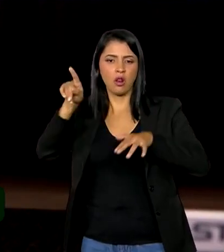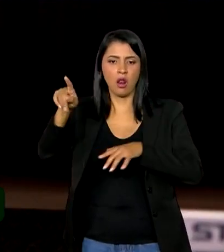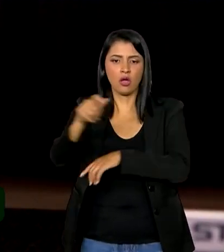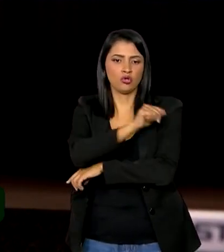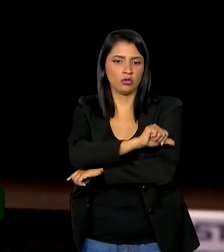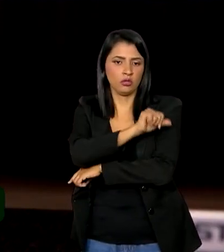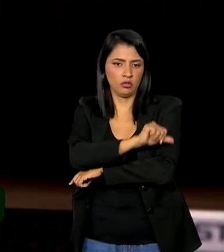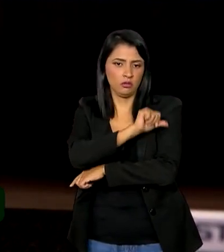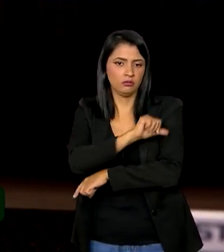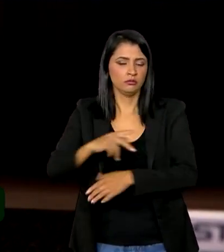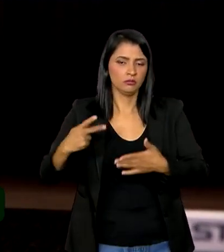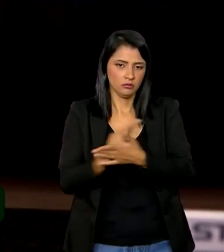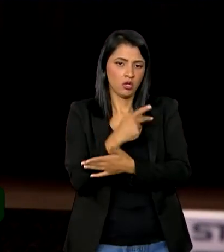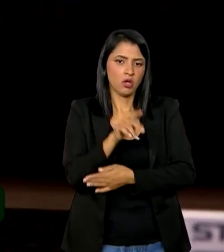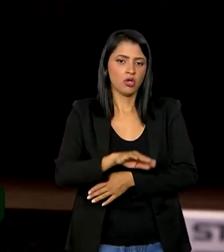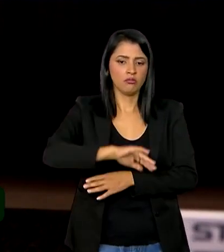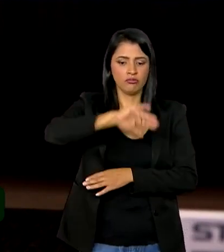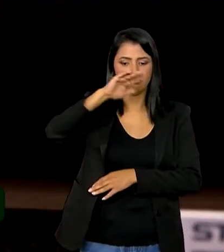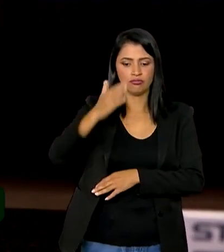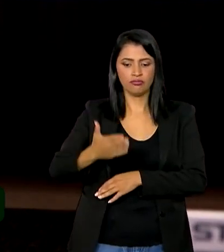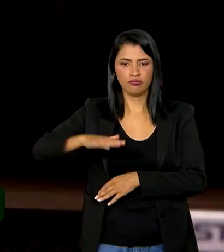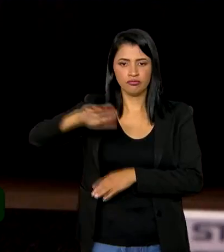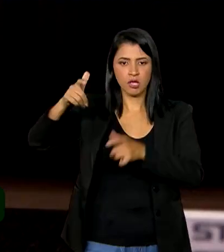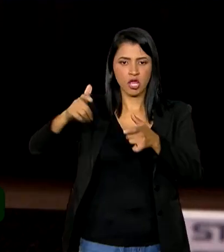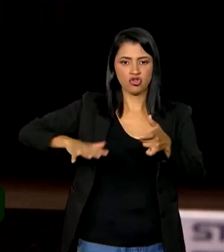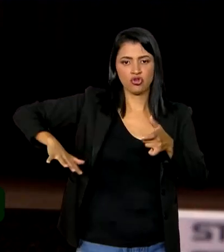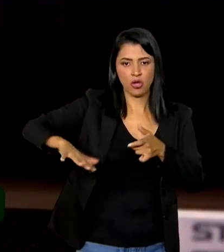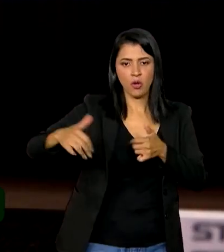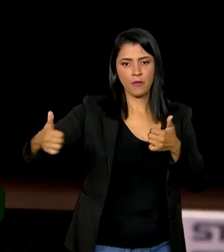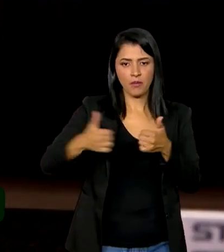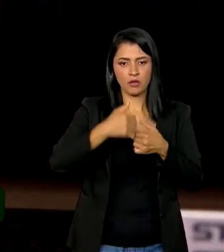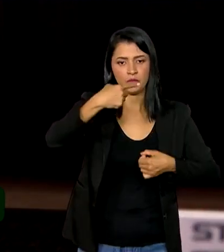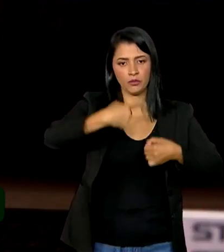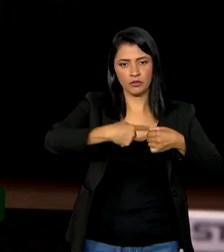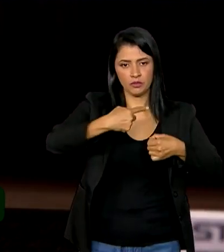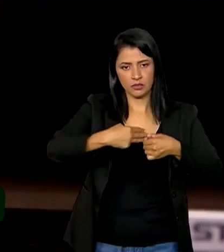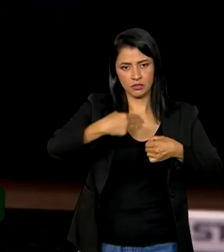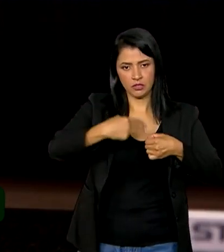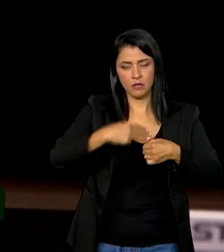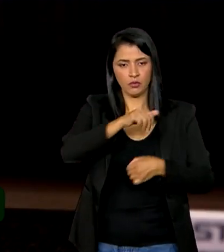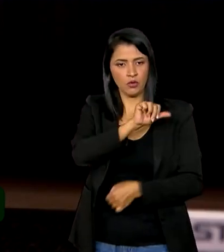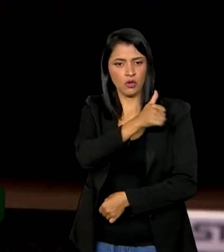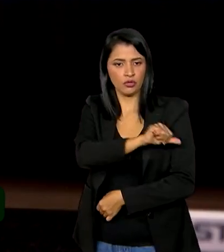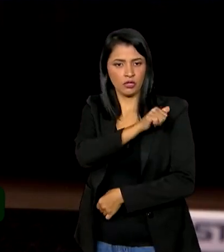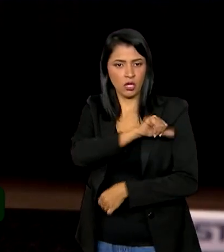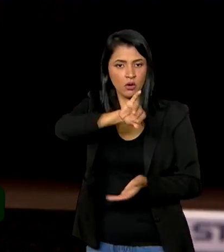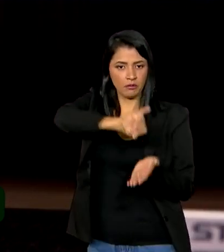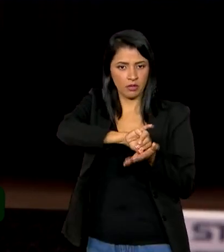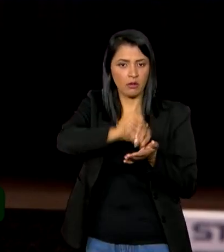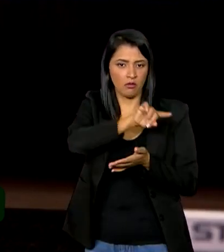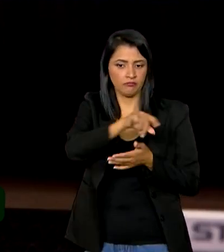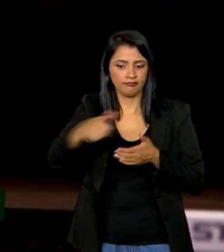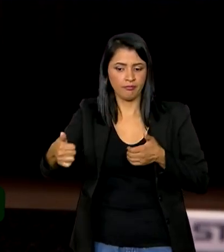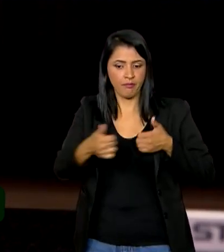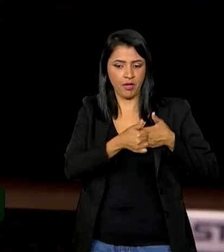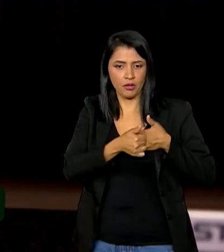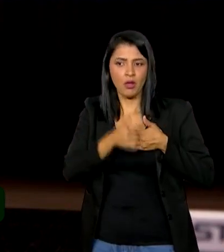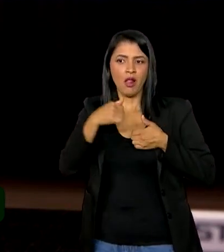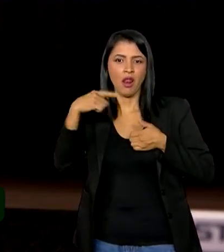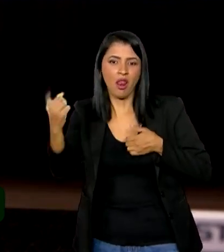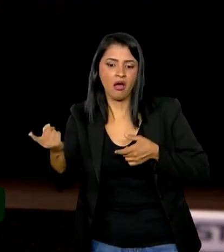esses estados em função dessa situação. Isso tudo numa ação conjunta do governo federal. Amanhã, quinta-feira, nós teremos a